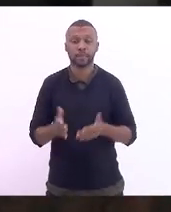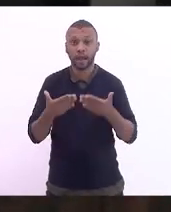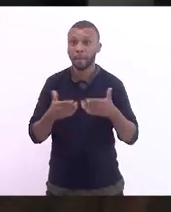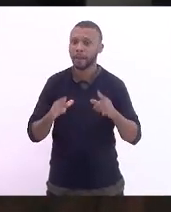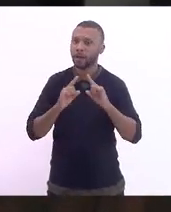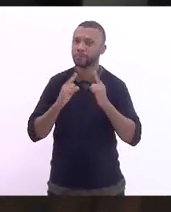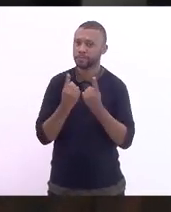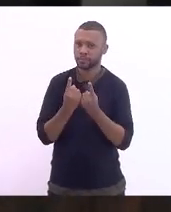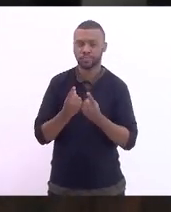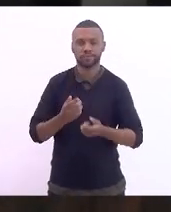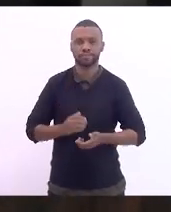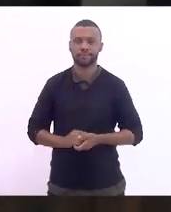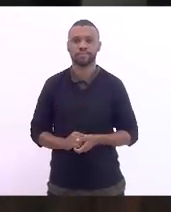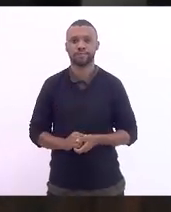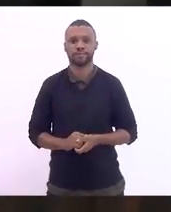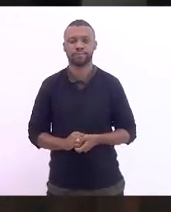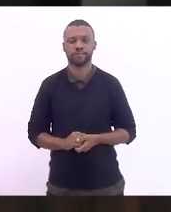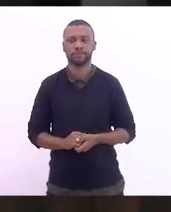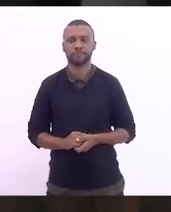sessão